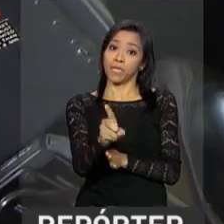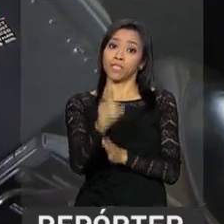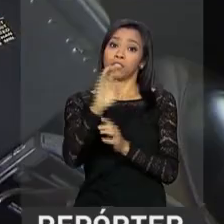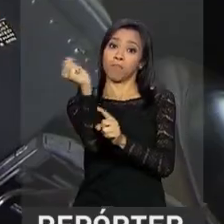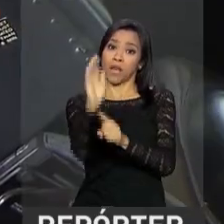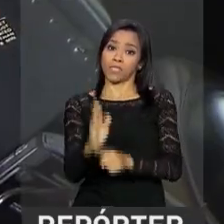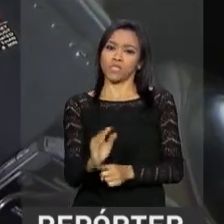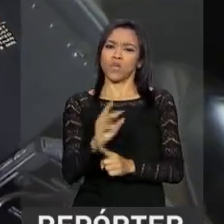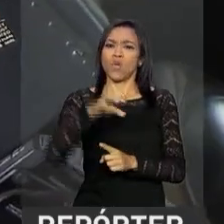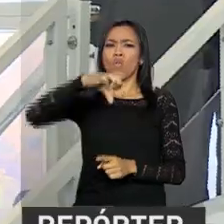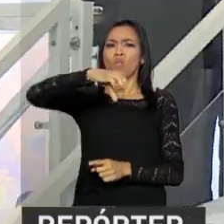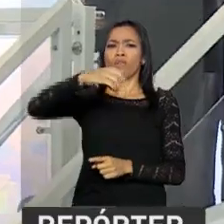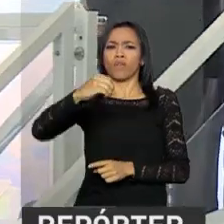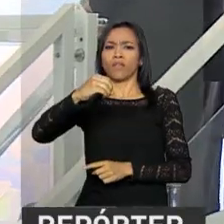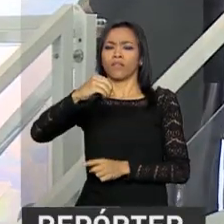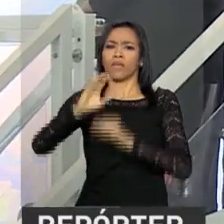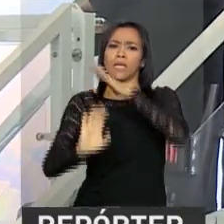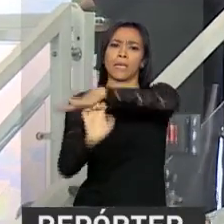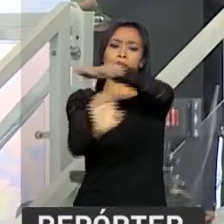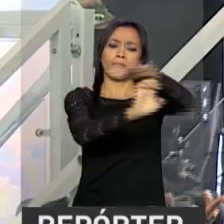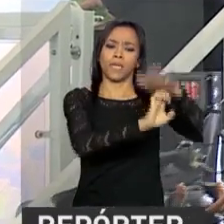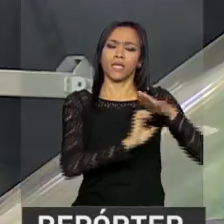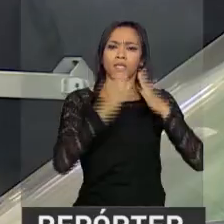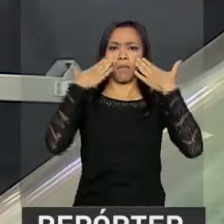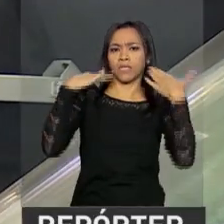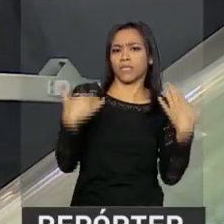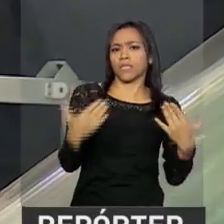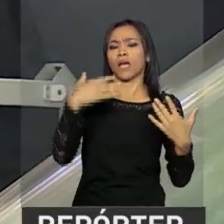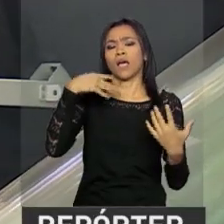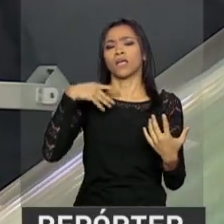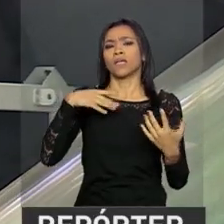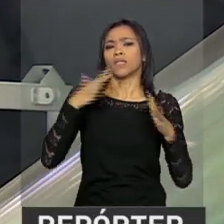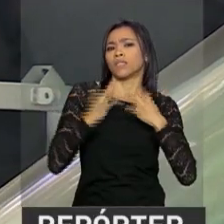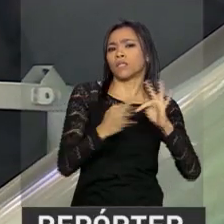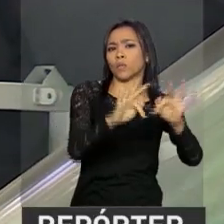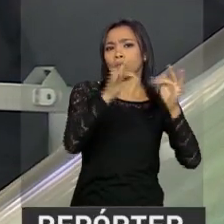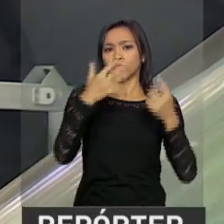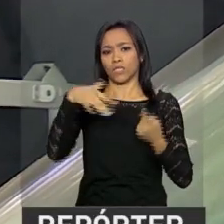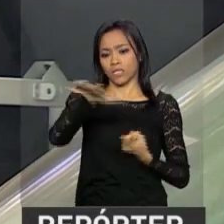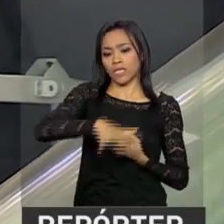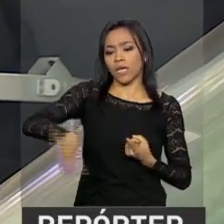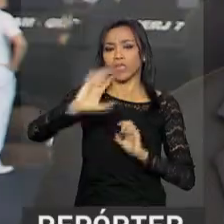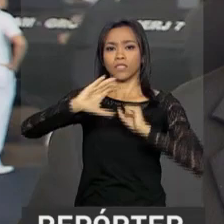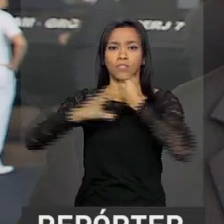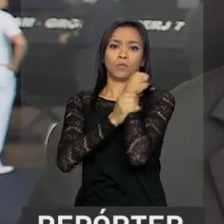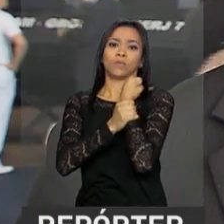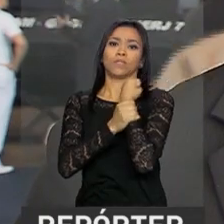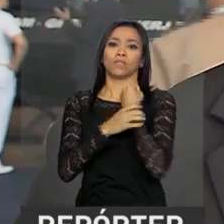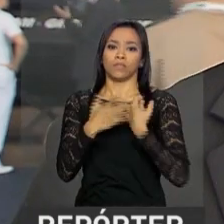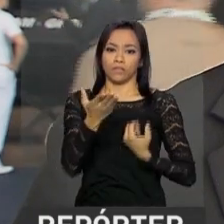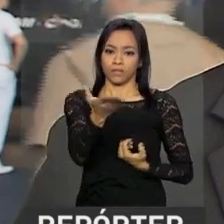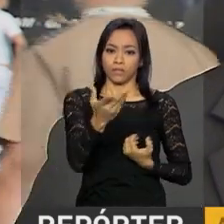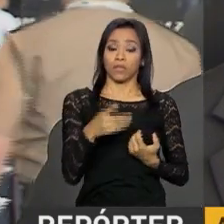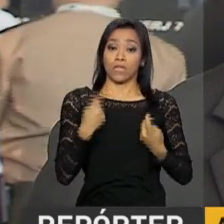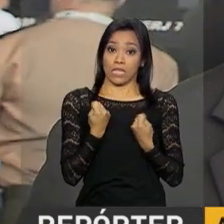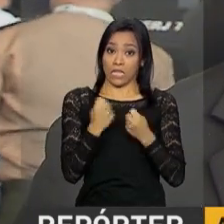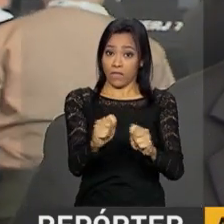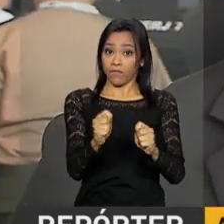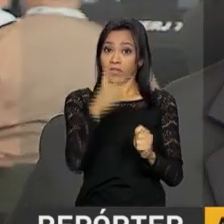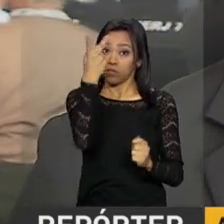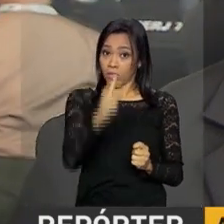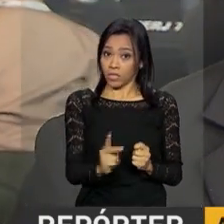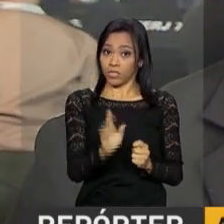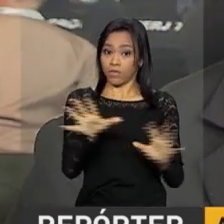90 empresas trouxeram para a capital federal tecnologias de ponta nas áreas de defesa e segurança nacional. O setor de defesa no Brasil,